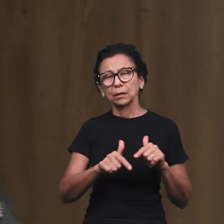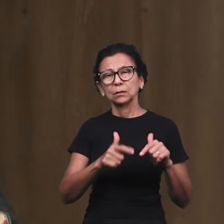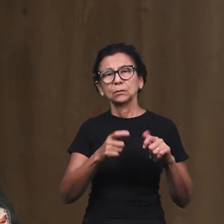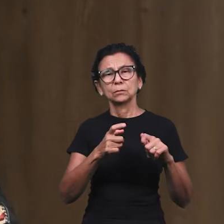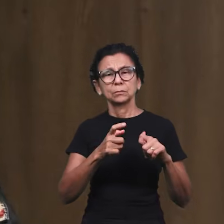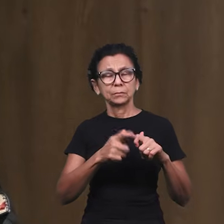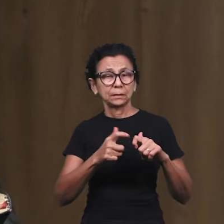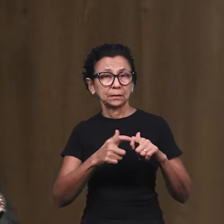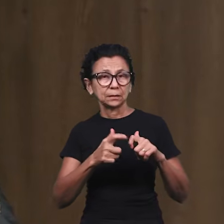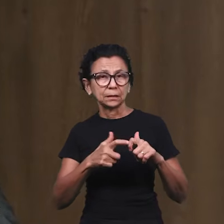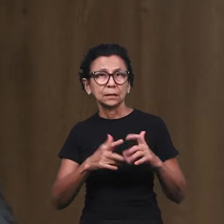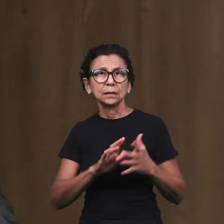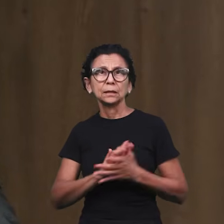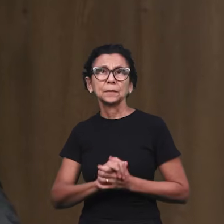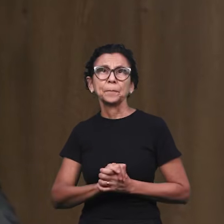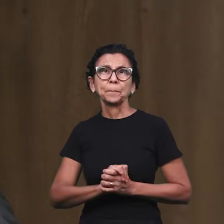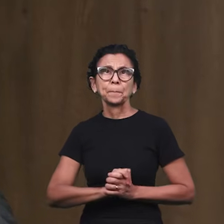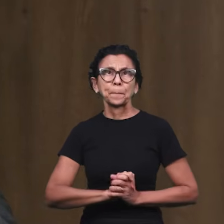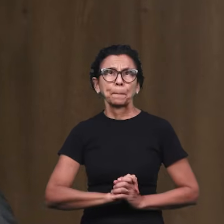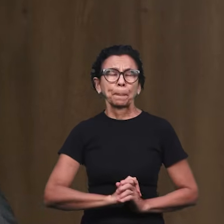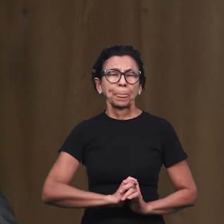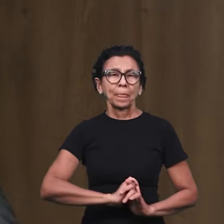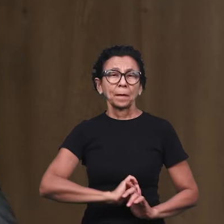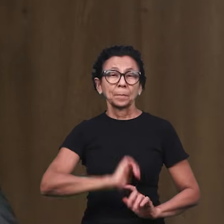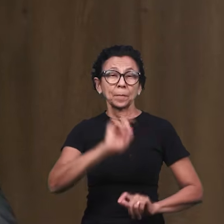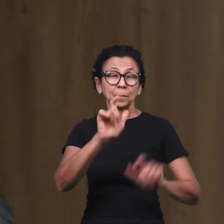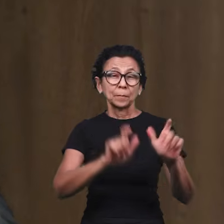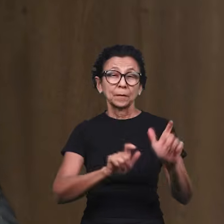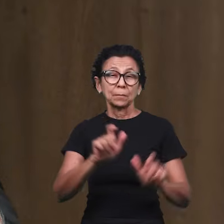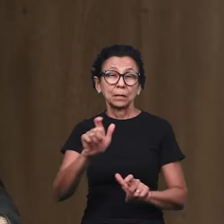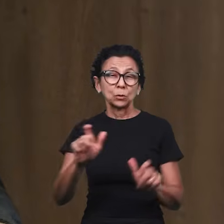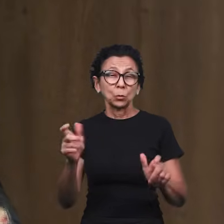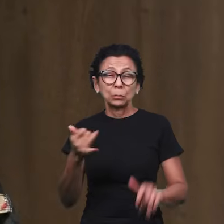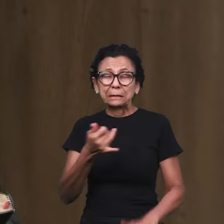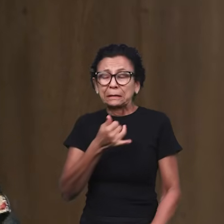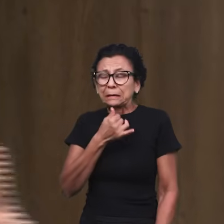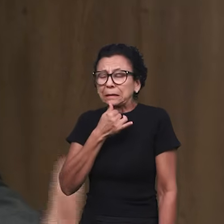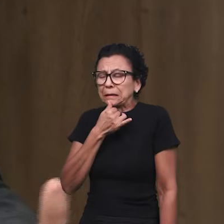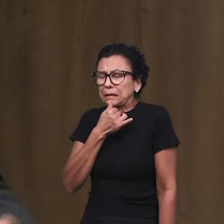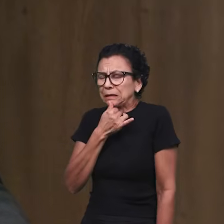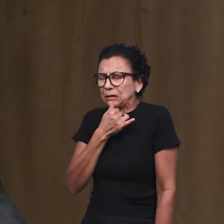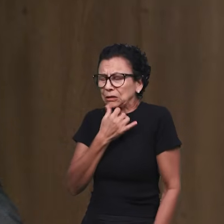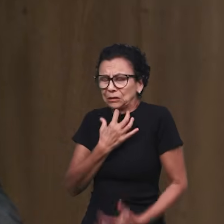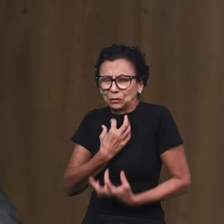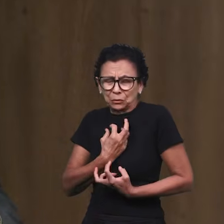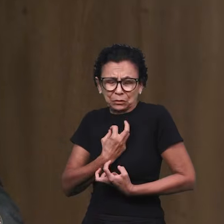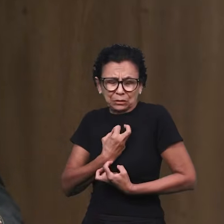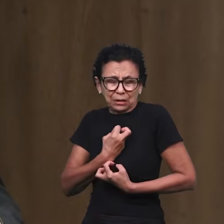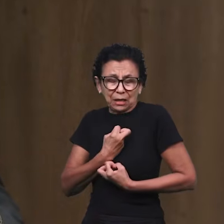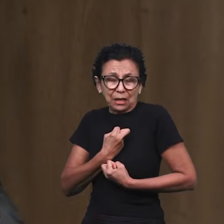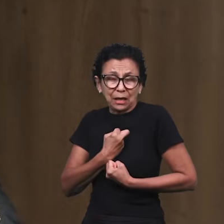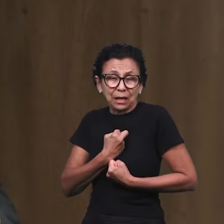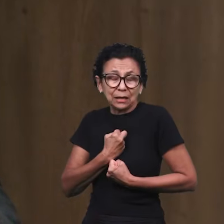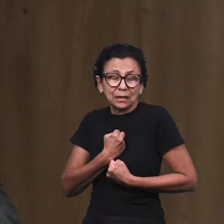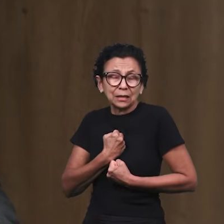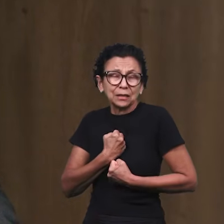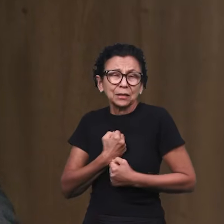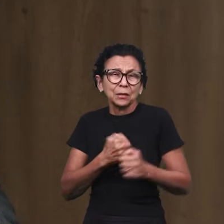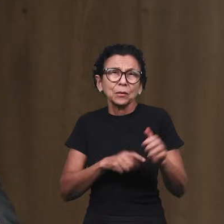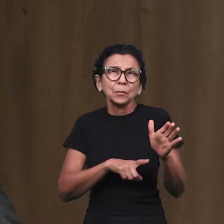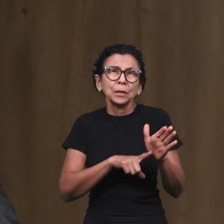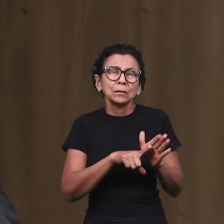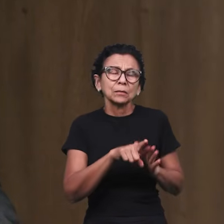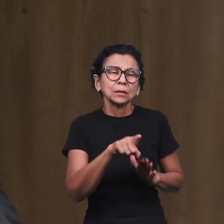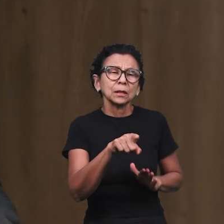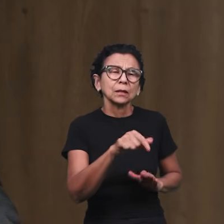receber pessoas deprimidas, né? Pessoas infelizes, deprimidas. E eu perguntava, você